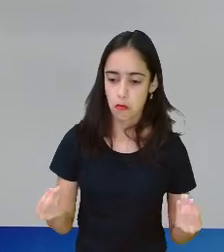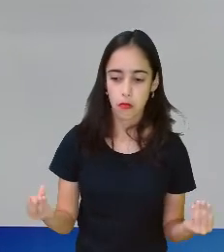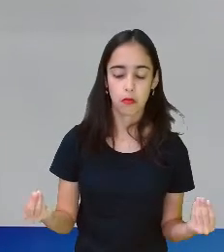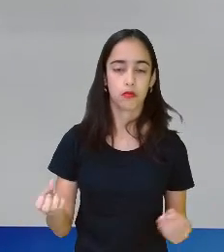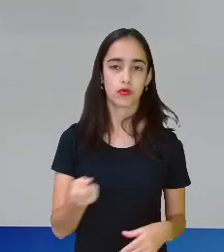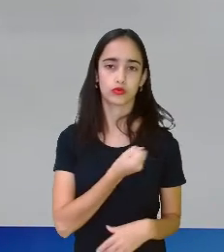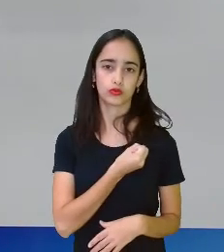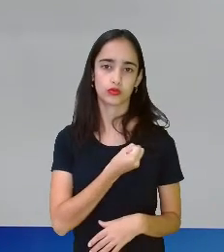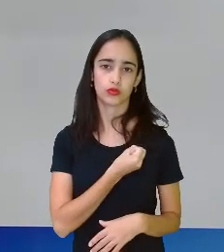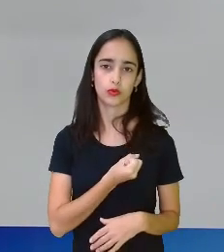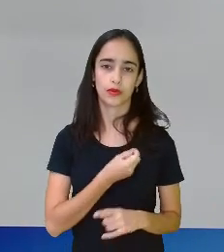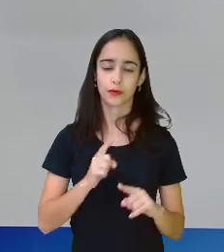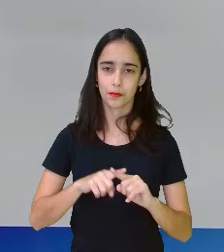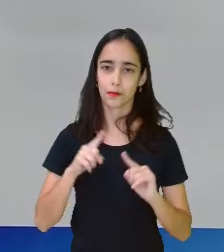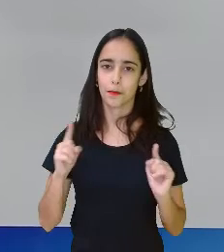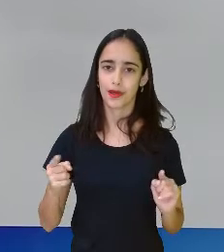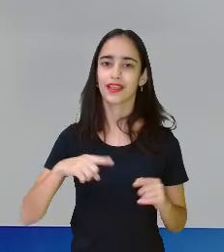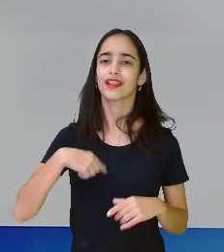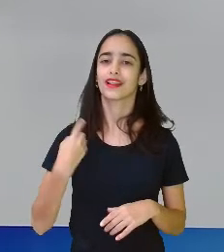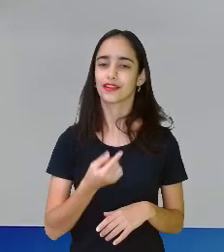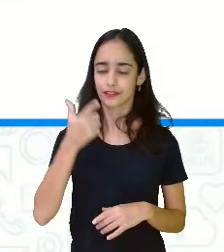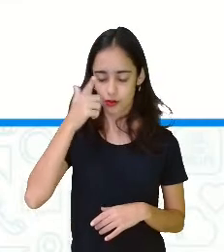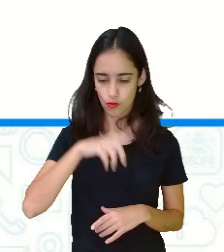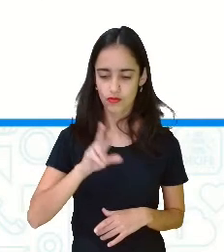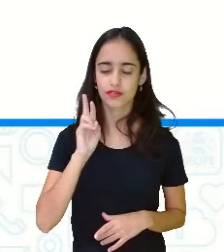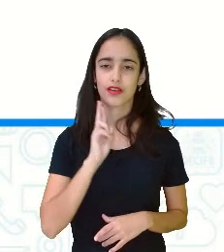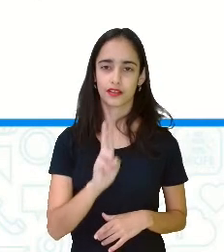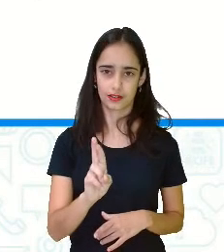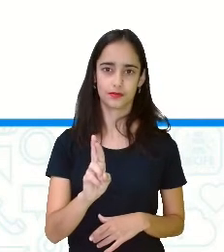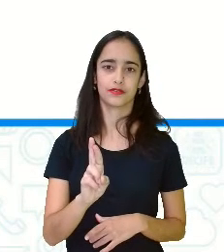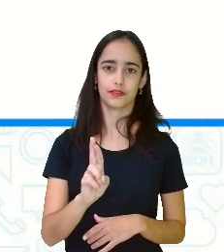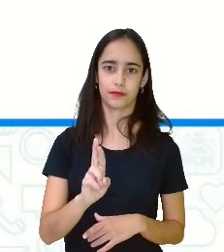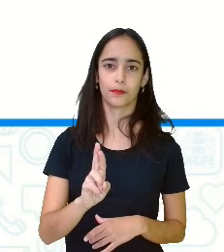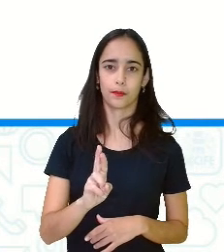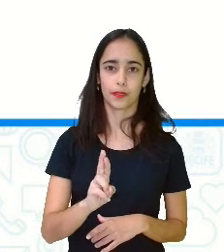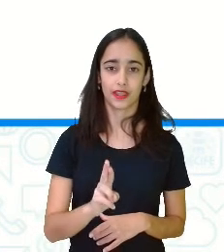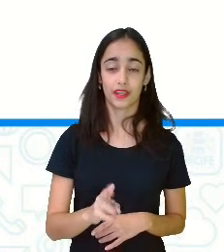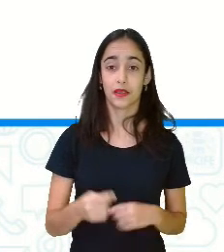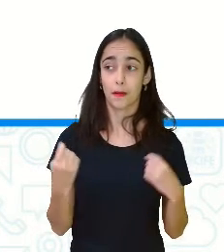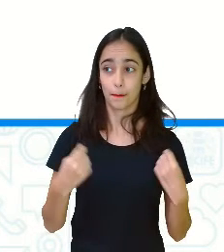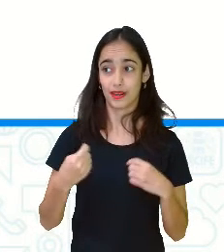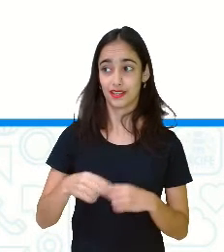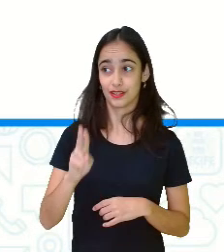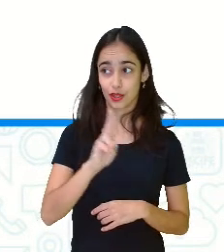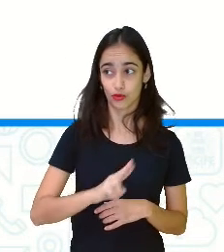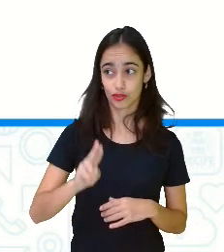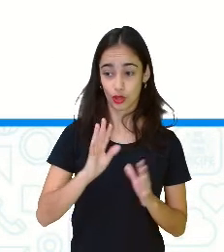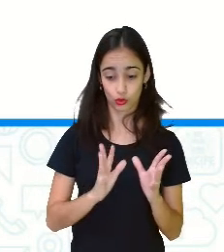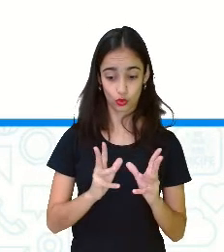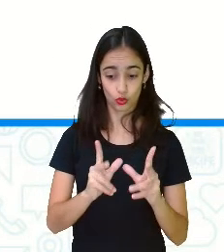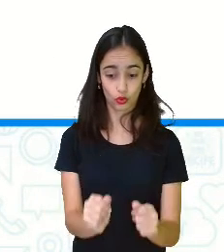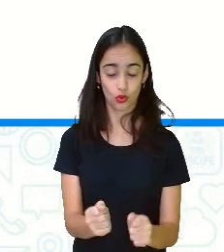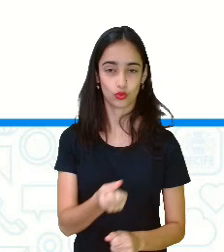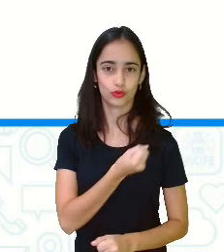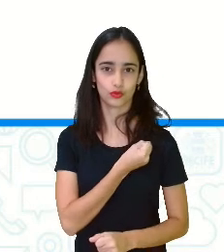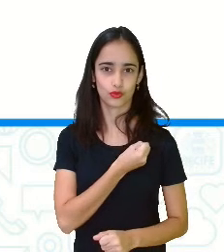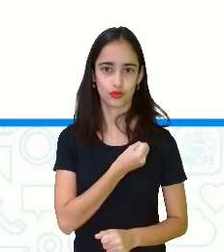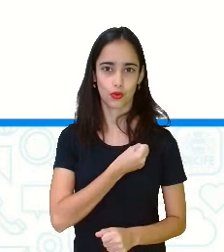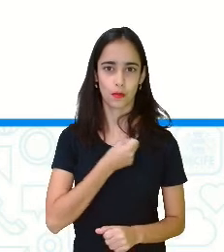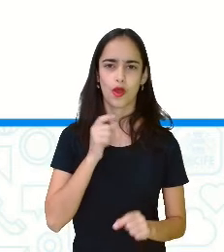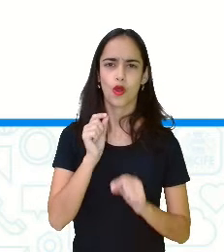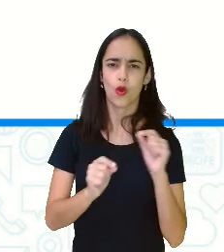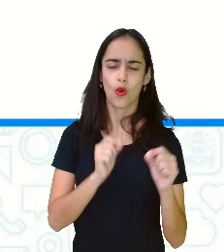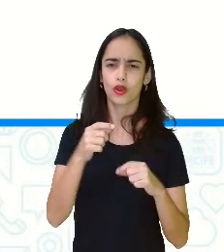responder. Vou fazer uma adição com todos esses pedidos. O que é que eu preciso respeitar?